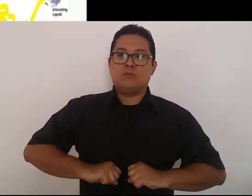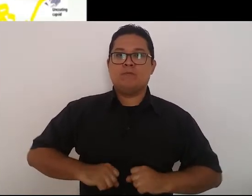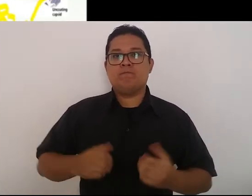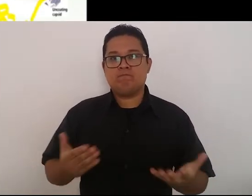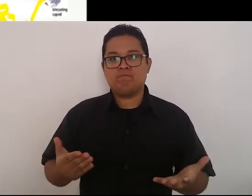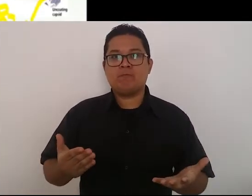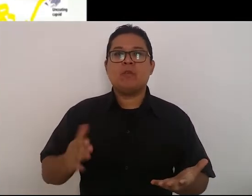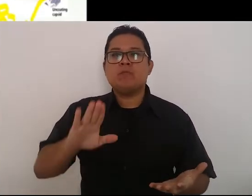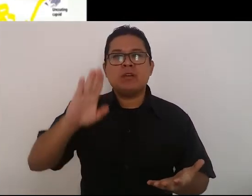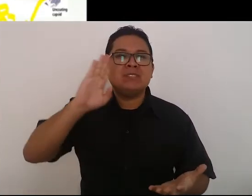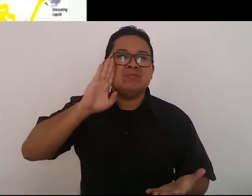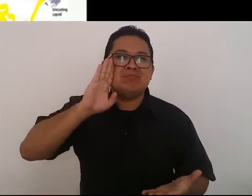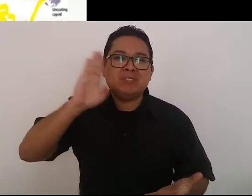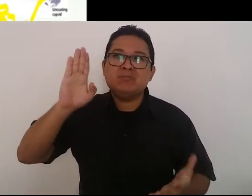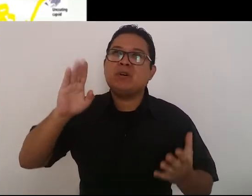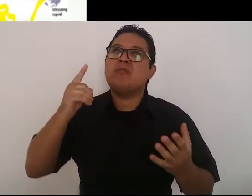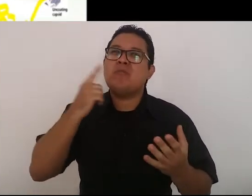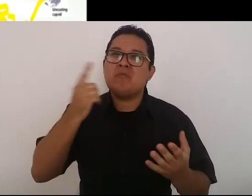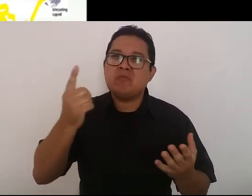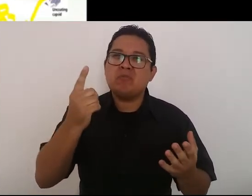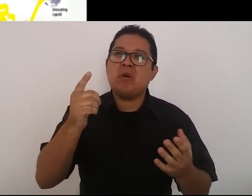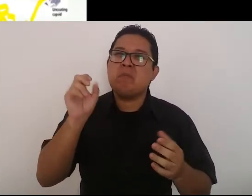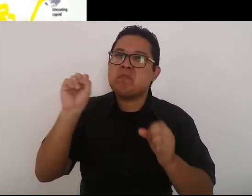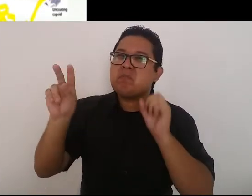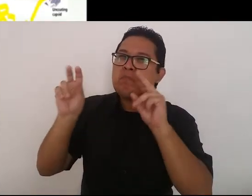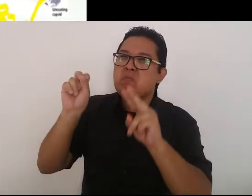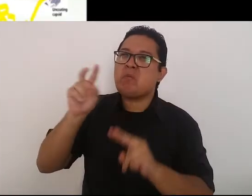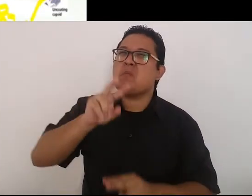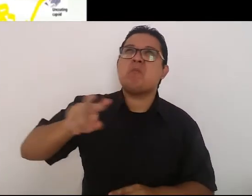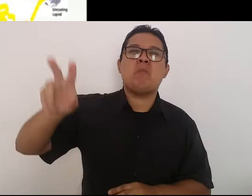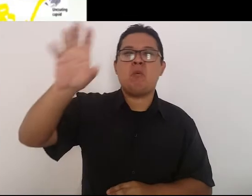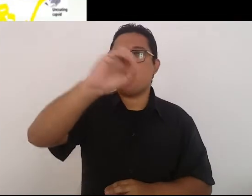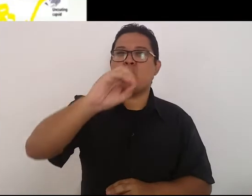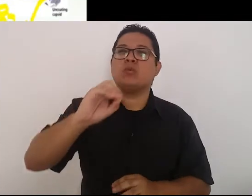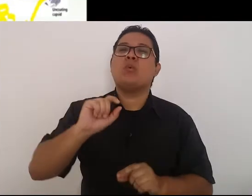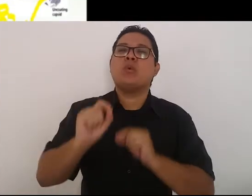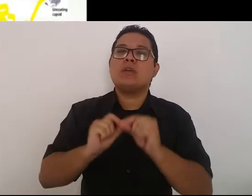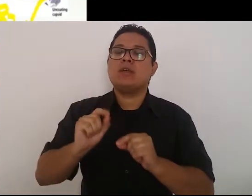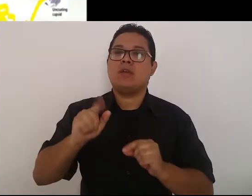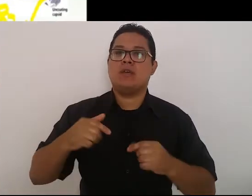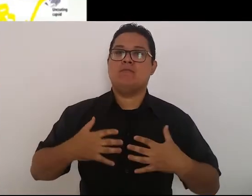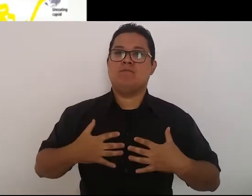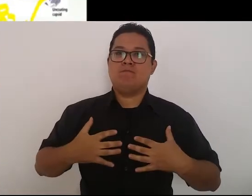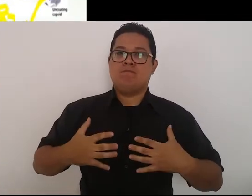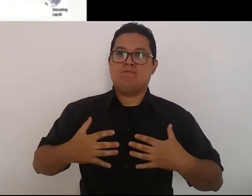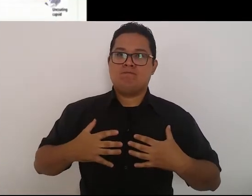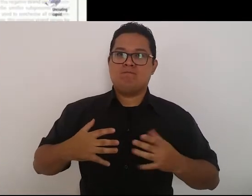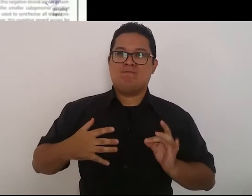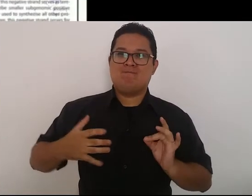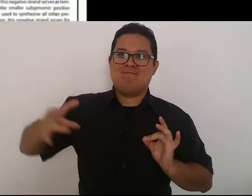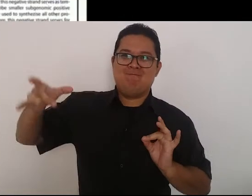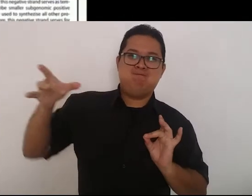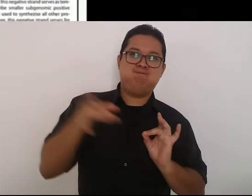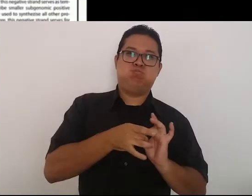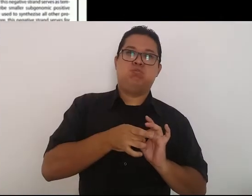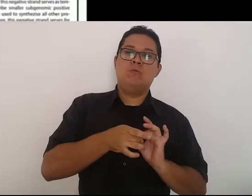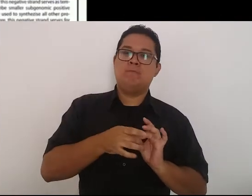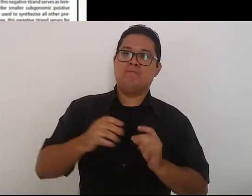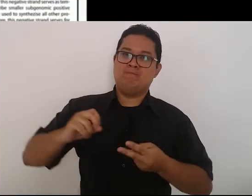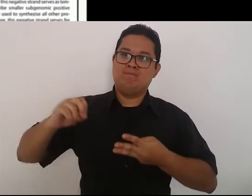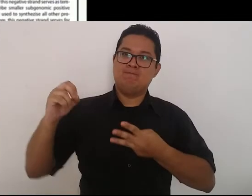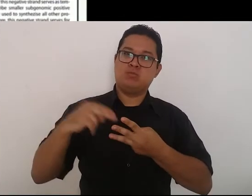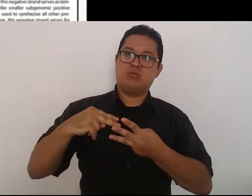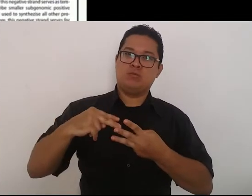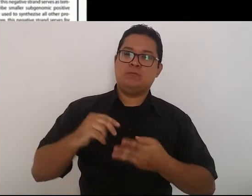que é onde está levando as complicações mais graves. Tudo bem? Bom, professor, então tá bom. O vírus entrou